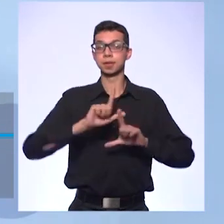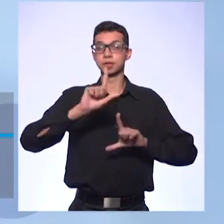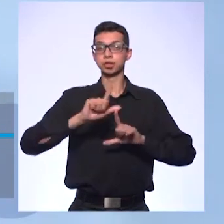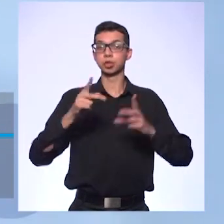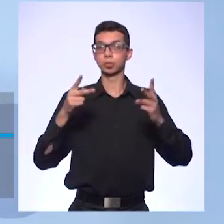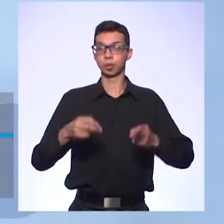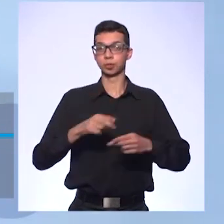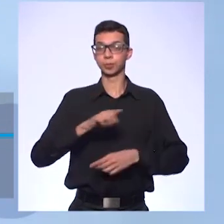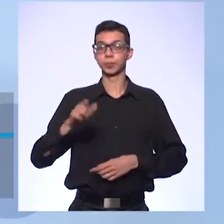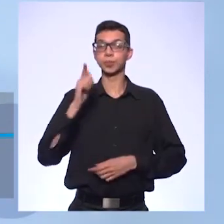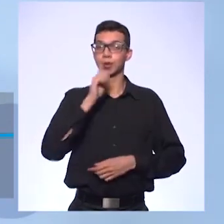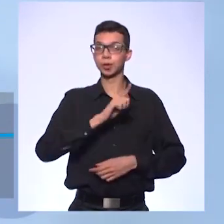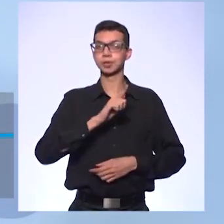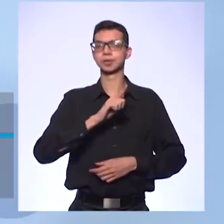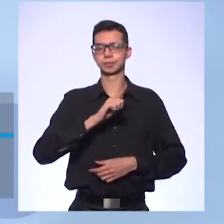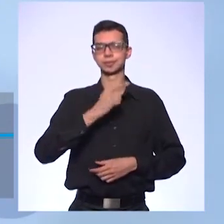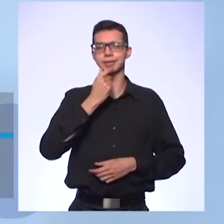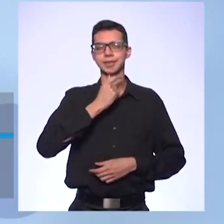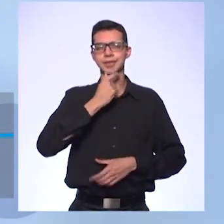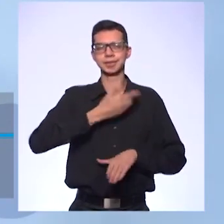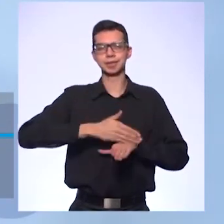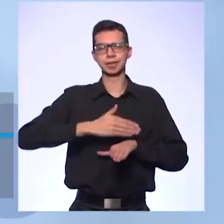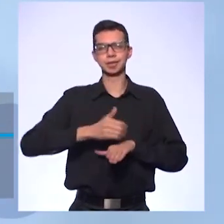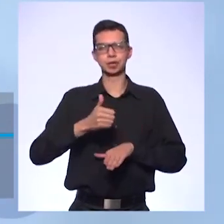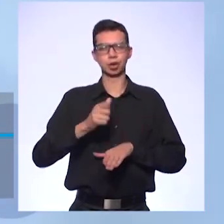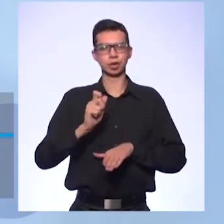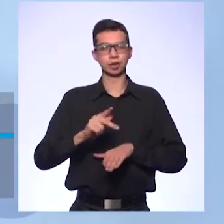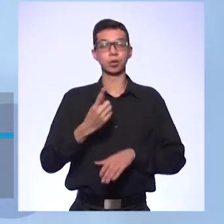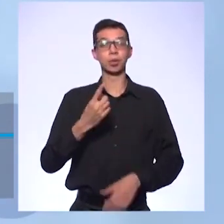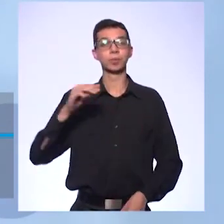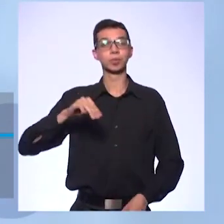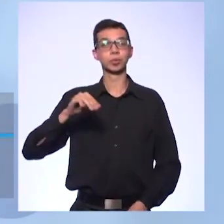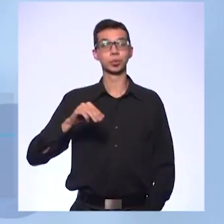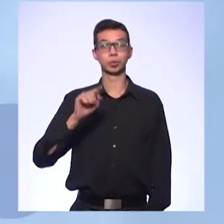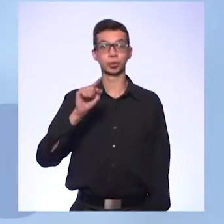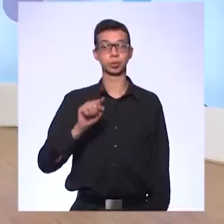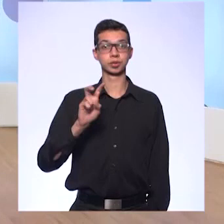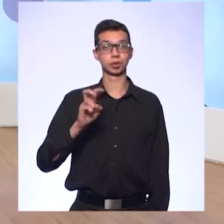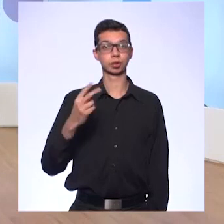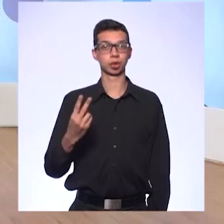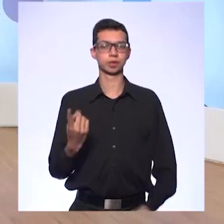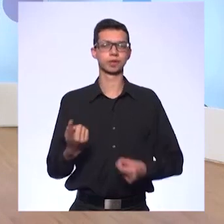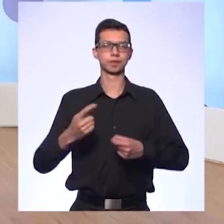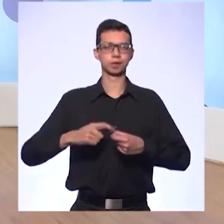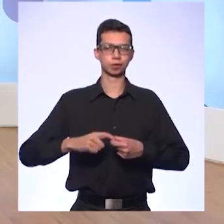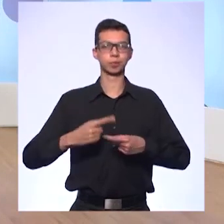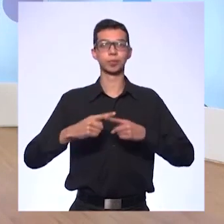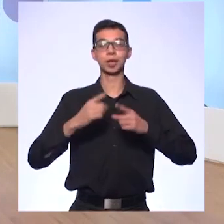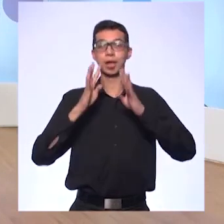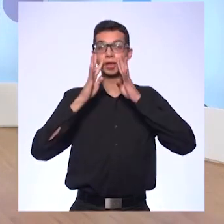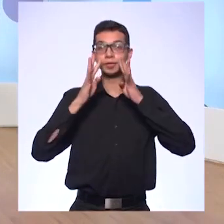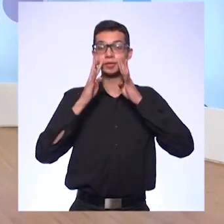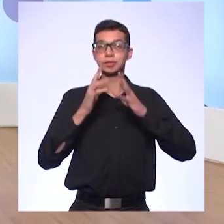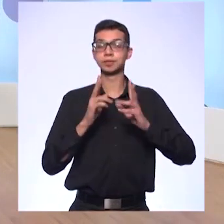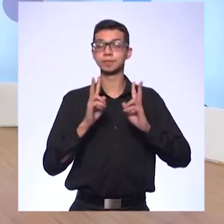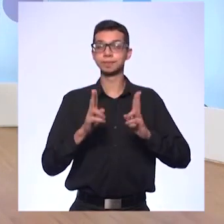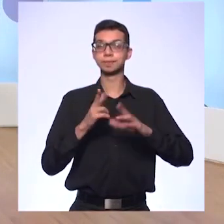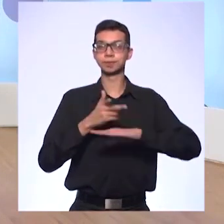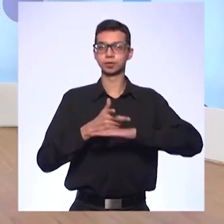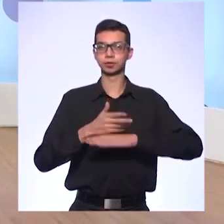vocês conseguirem desenvolver o inglês, certo? Então daqui a 1 minuto e 52 segundos nós voltamos e vamos assistir esse trechinho do